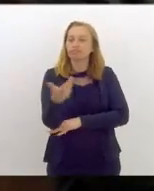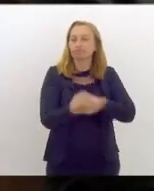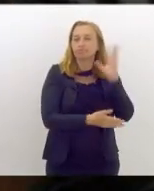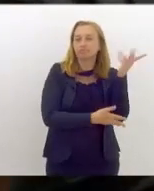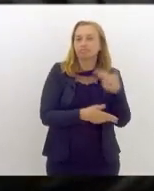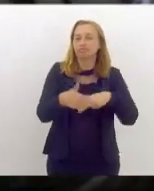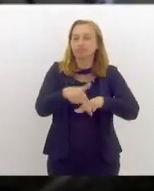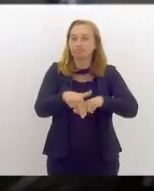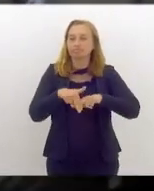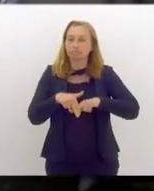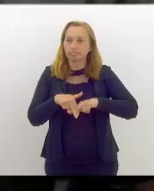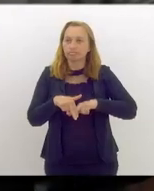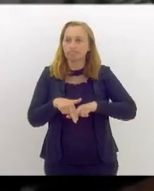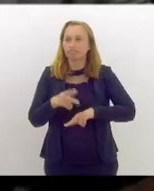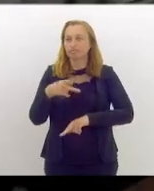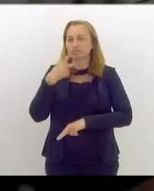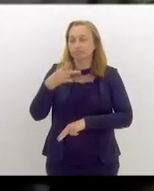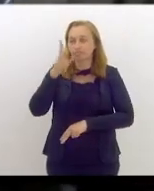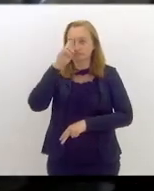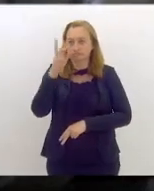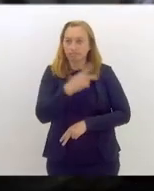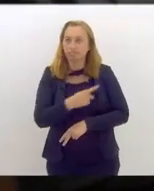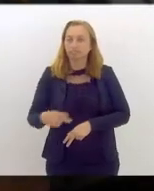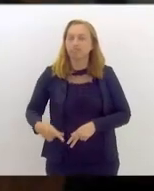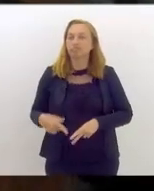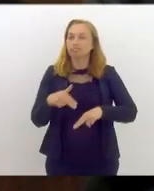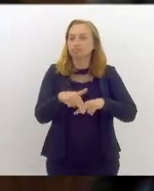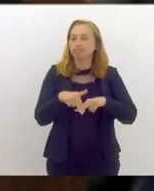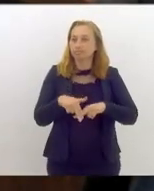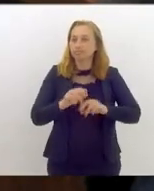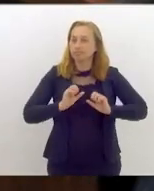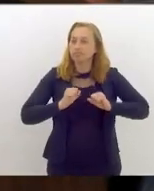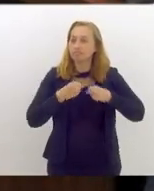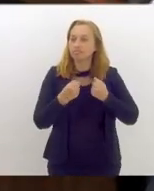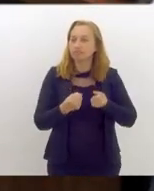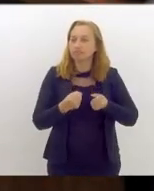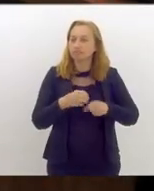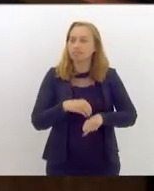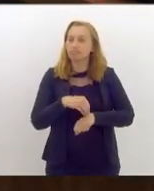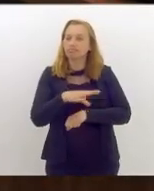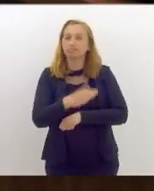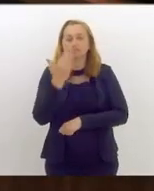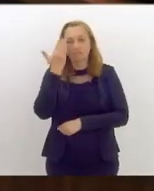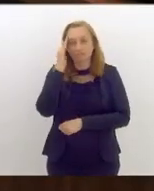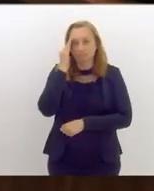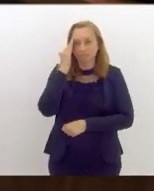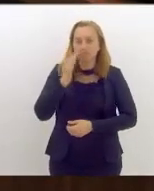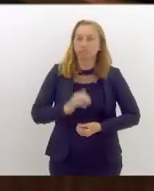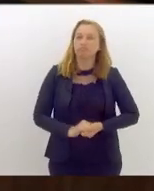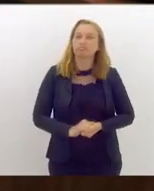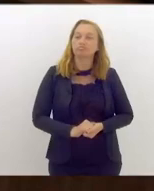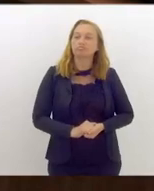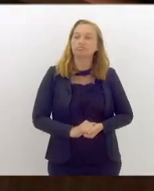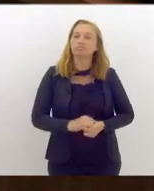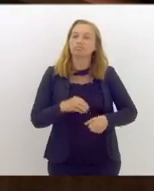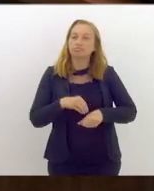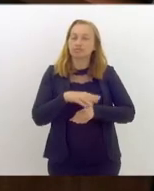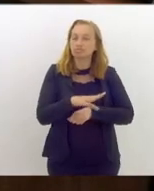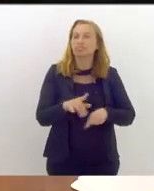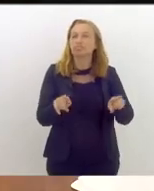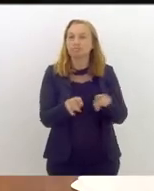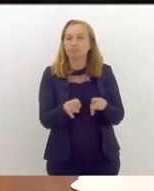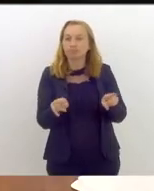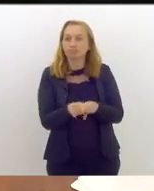sobre isso que a gente tem dito o senhor por isso que reforçamos os destaque porque entendemos que esse destaque também